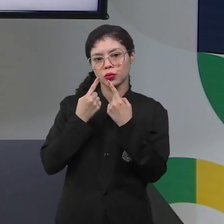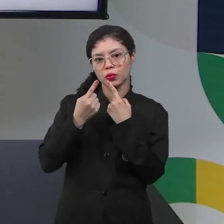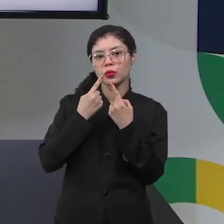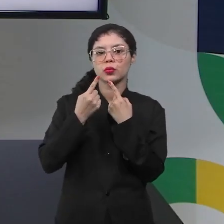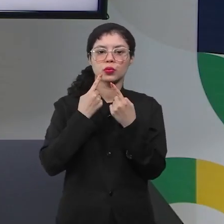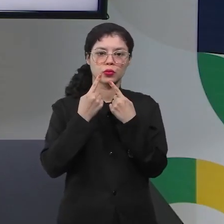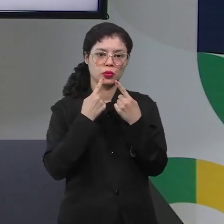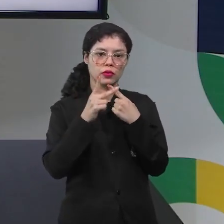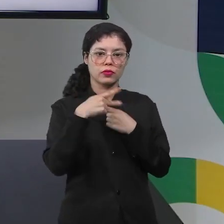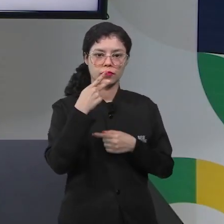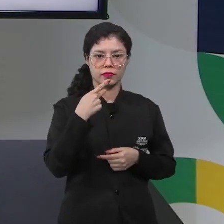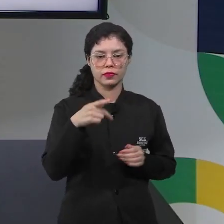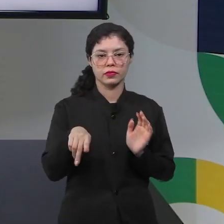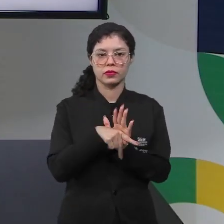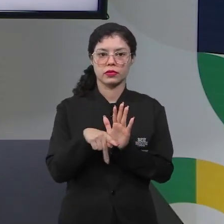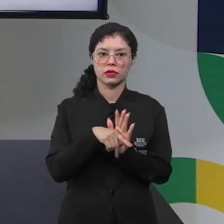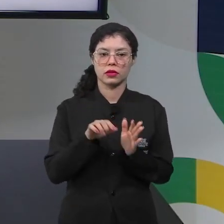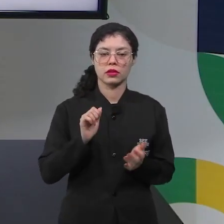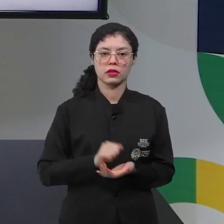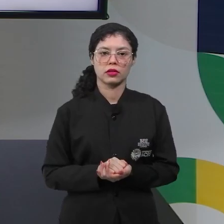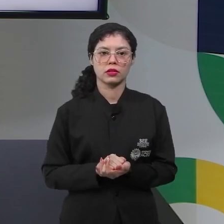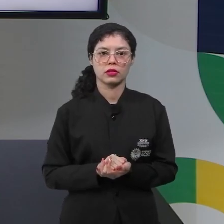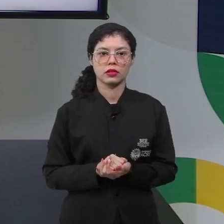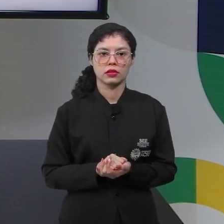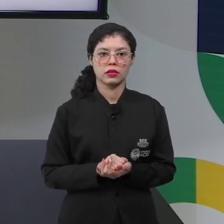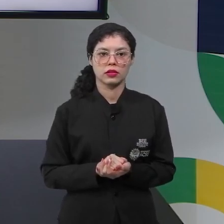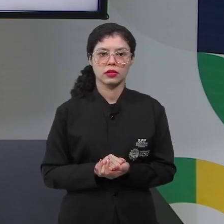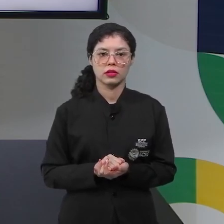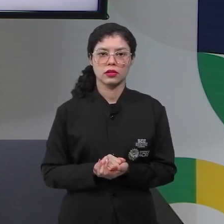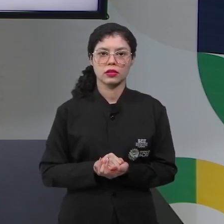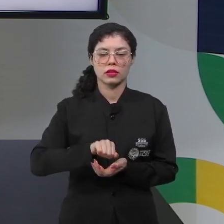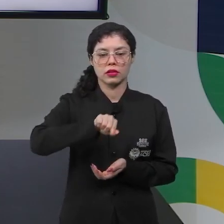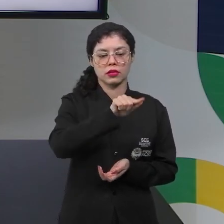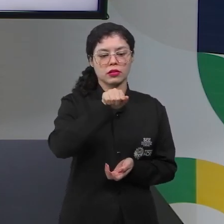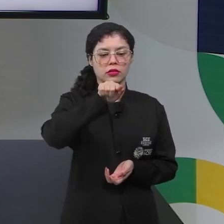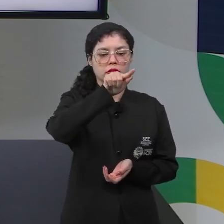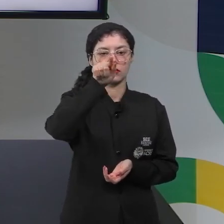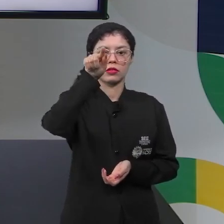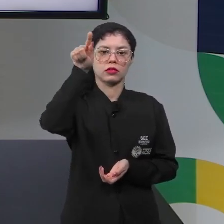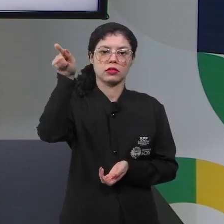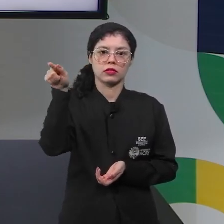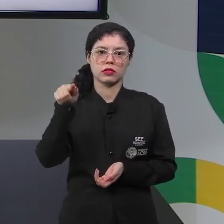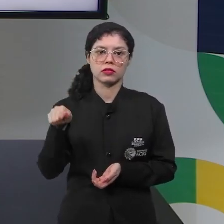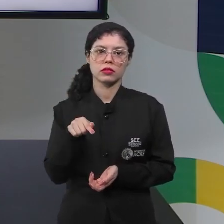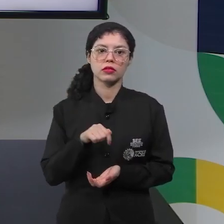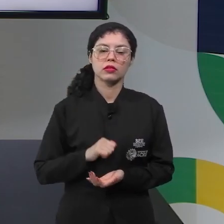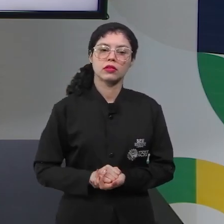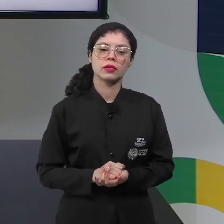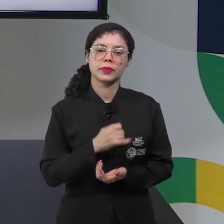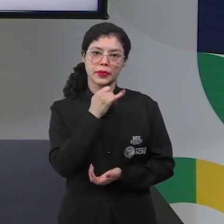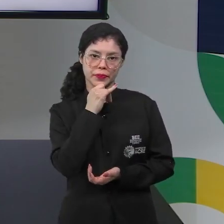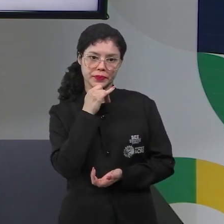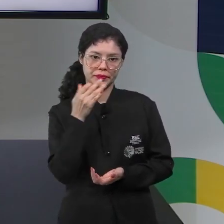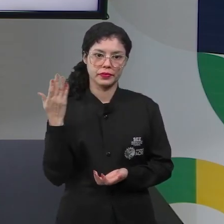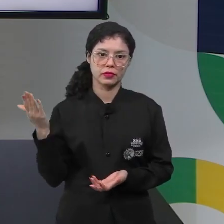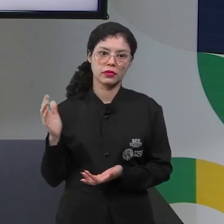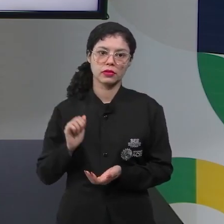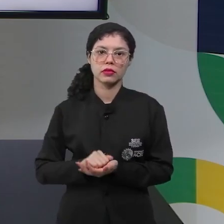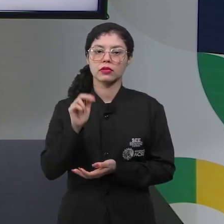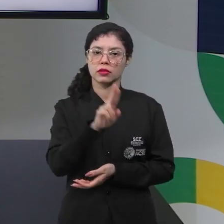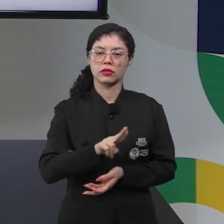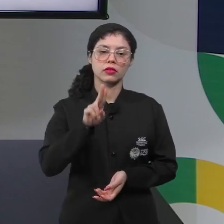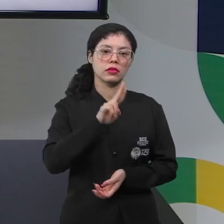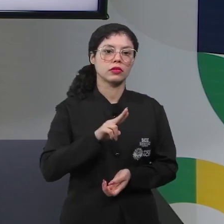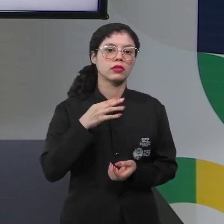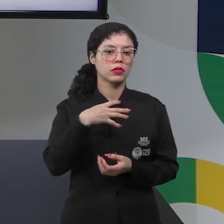do diálogo. Os balões com linhas circulares, como as nuvens, né? Eles são